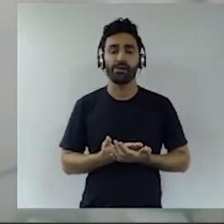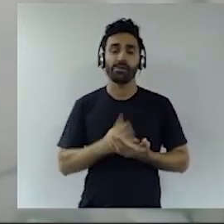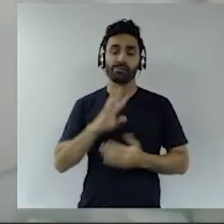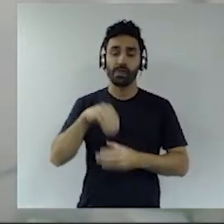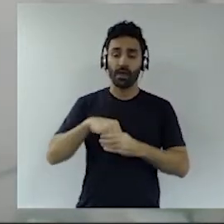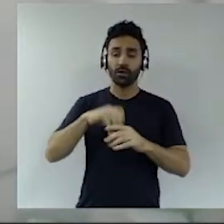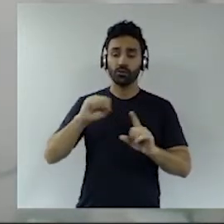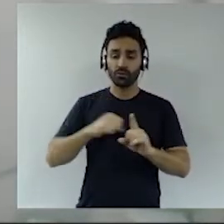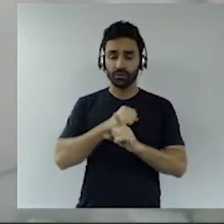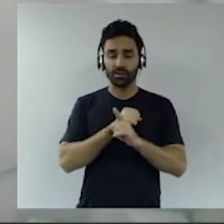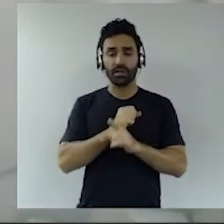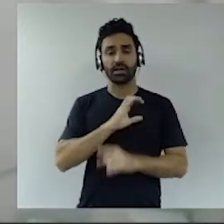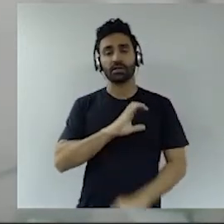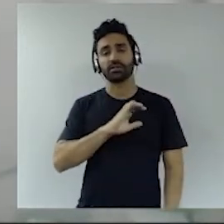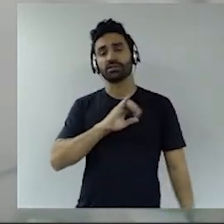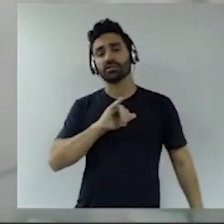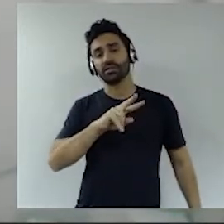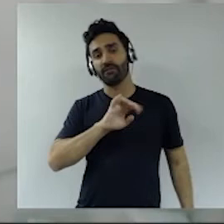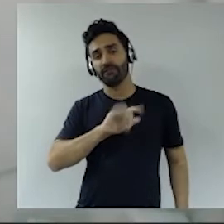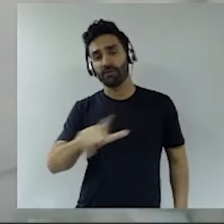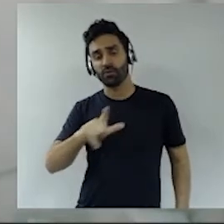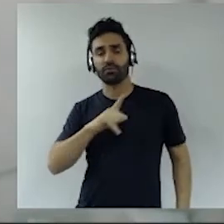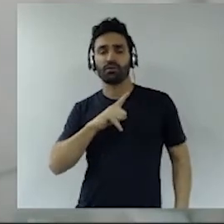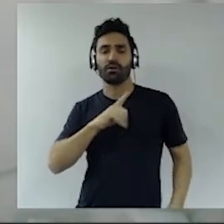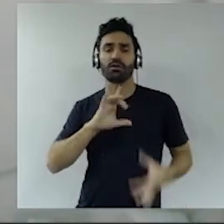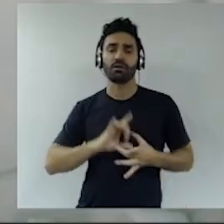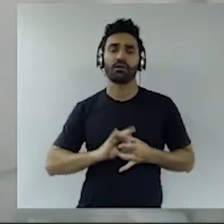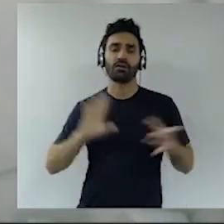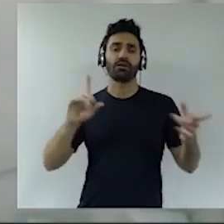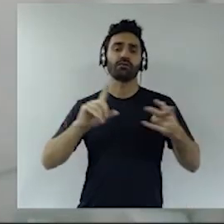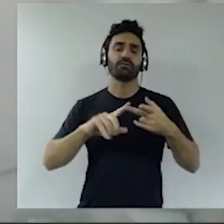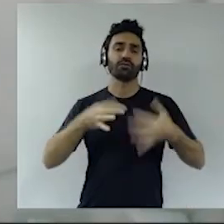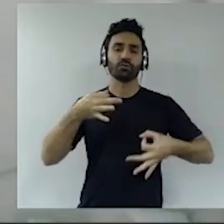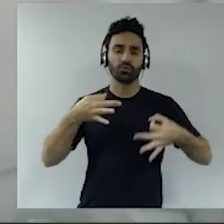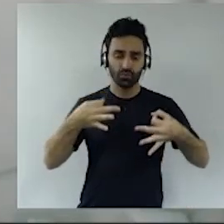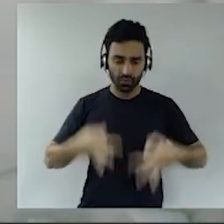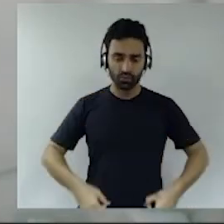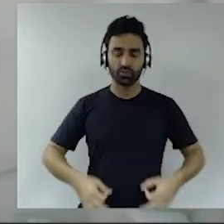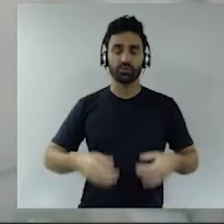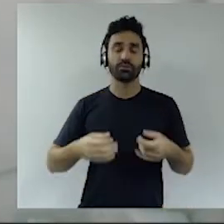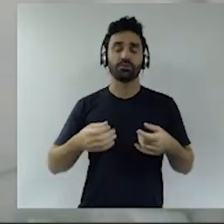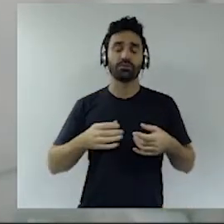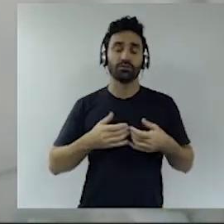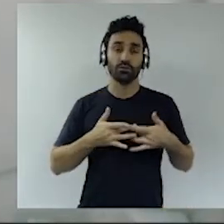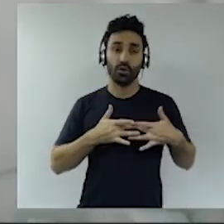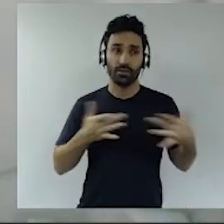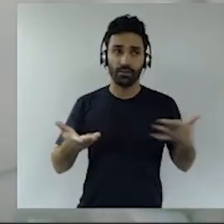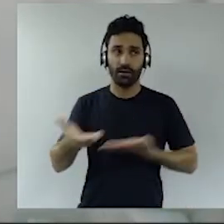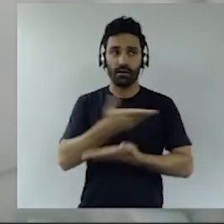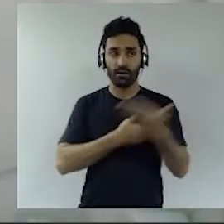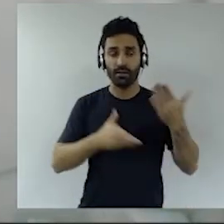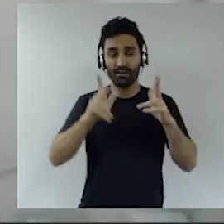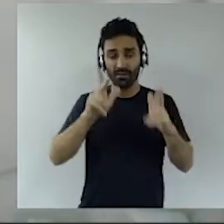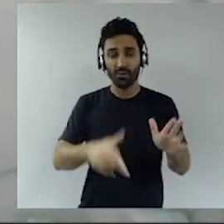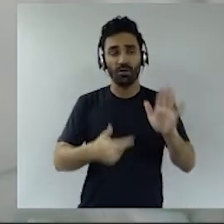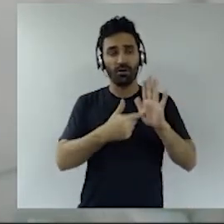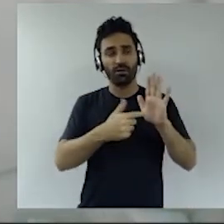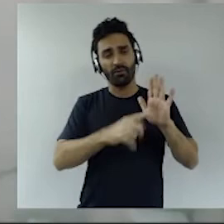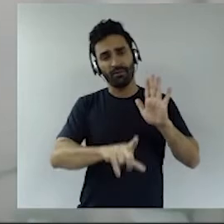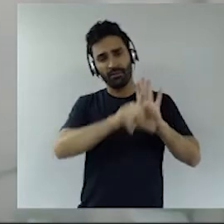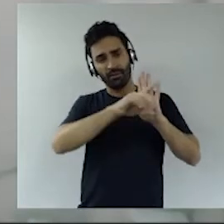sociedade civilizada e que se diz livre, justa e solidária ou fraterna, como o nosso preâmbulo